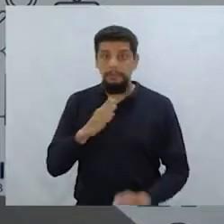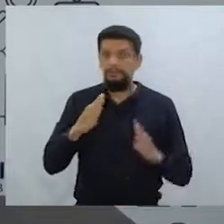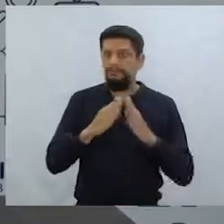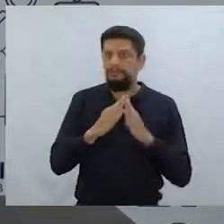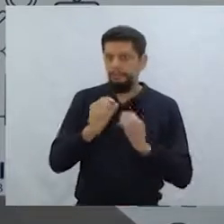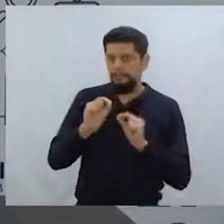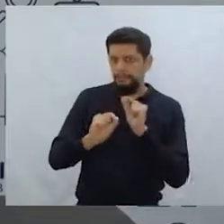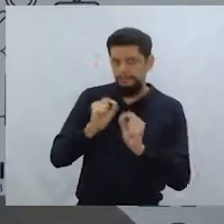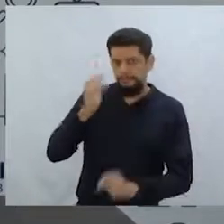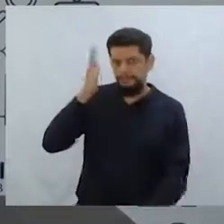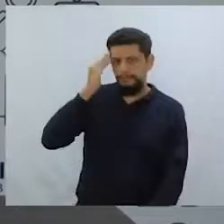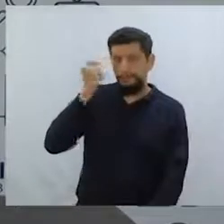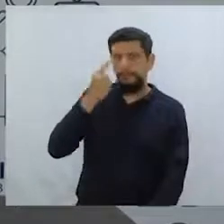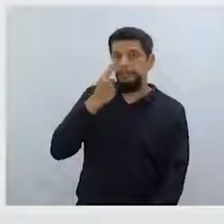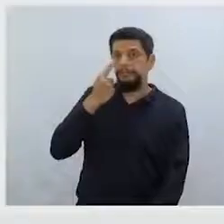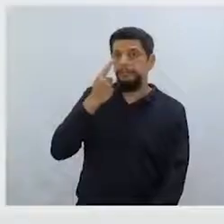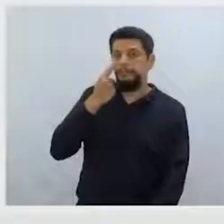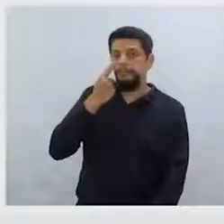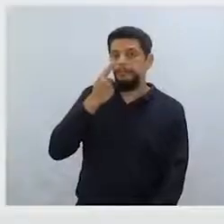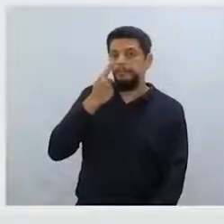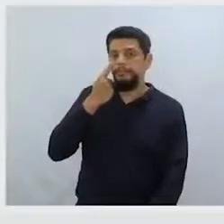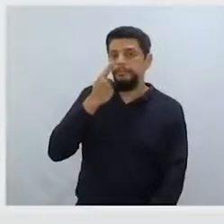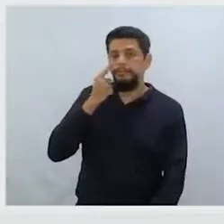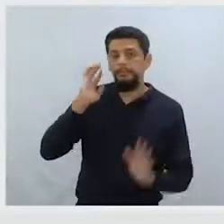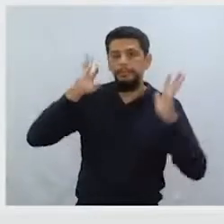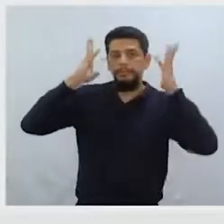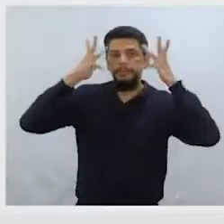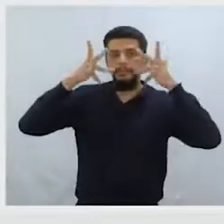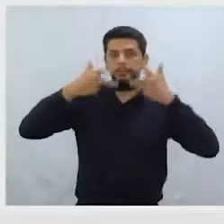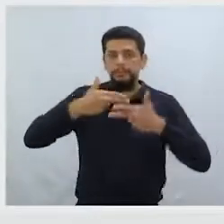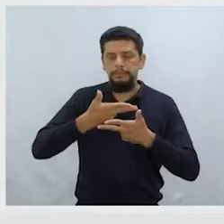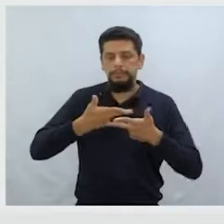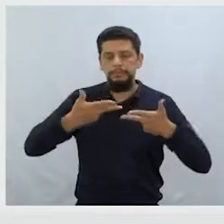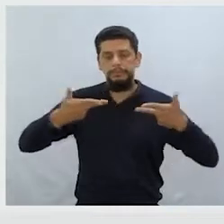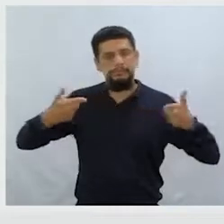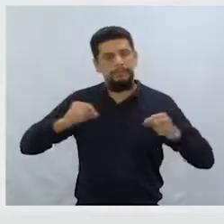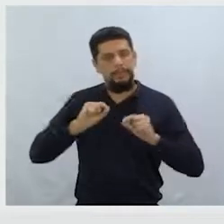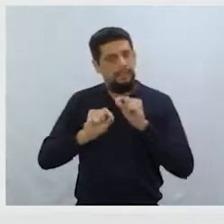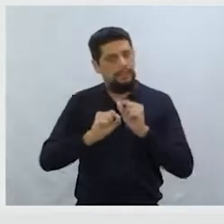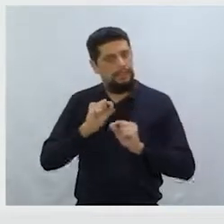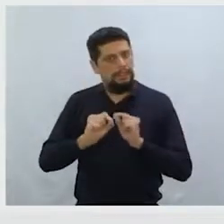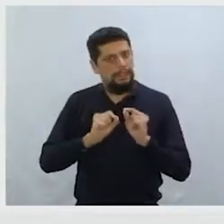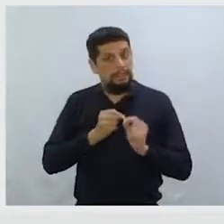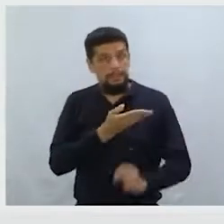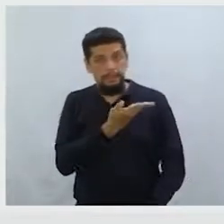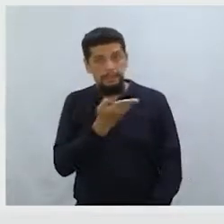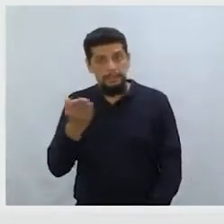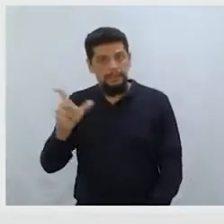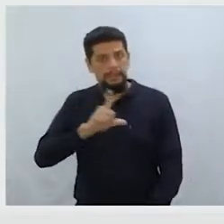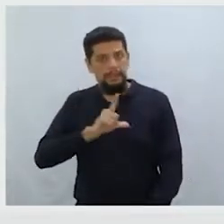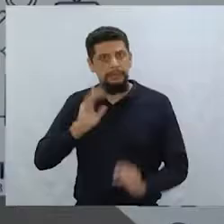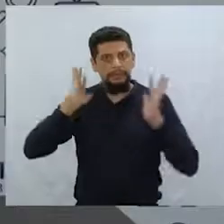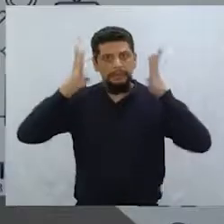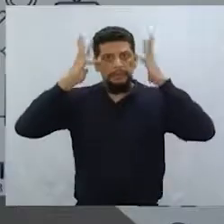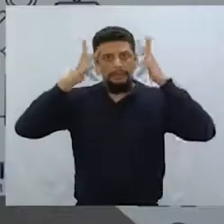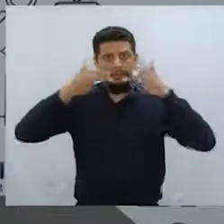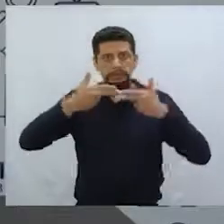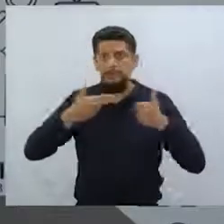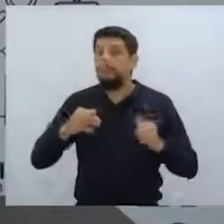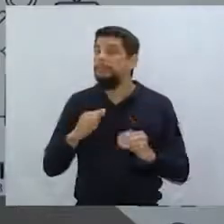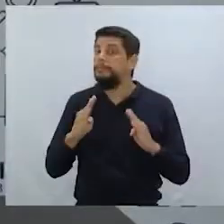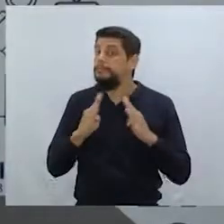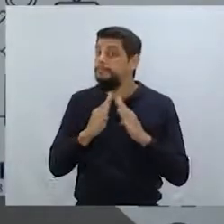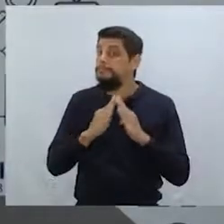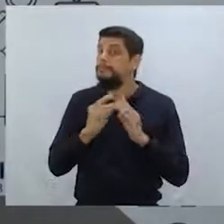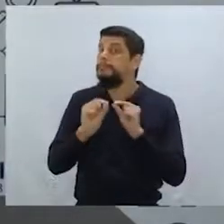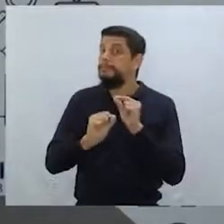casa. Sabe o que é? Vejam aí, animal de estimação. Quem de vocês tem um animalzinho de